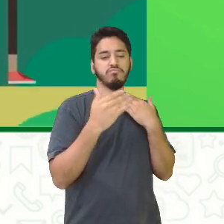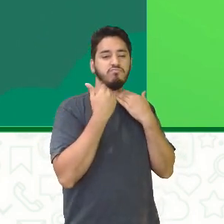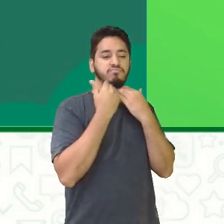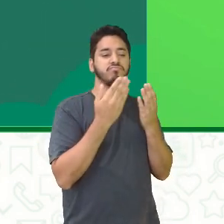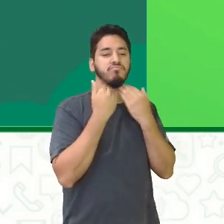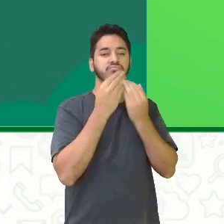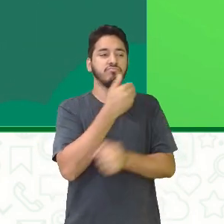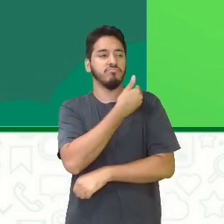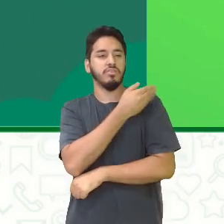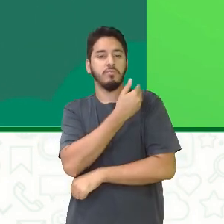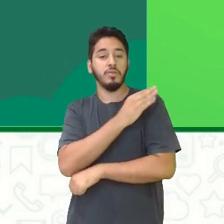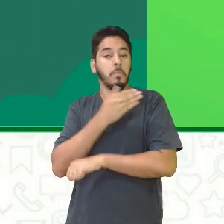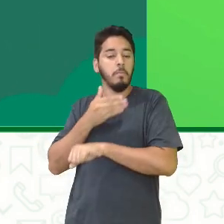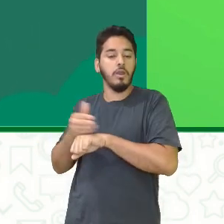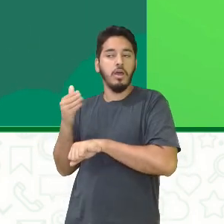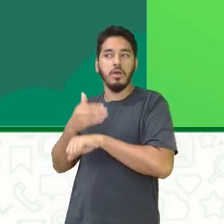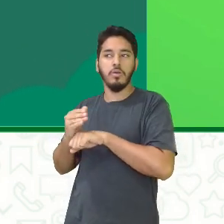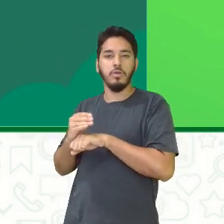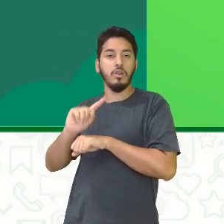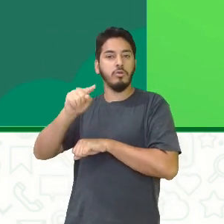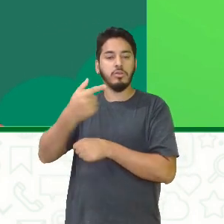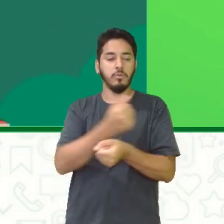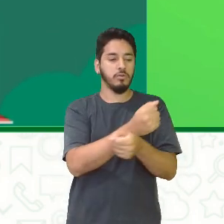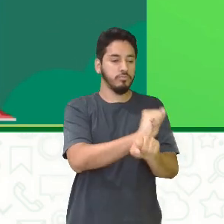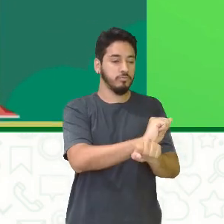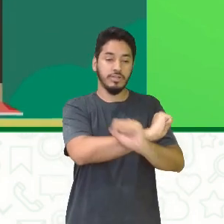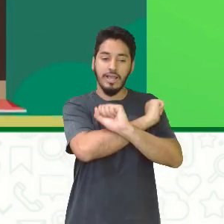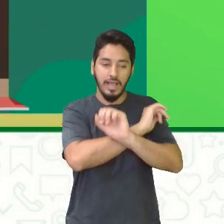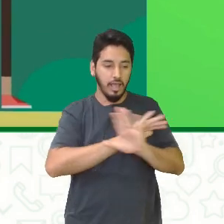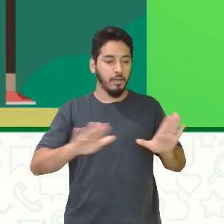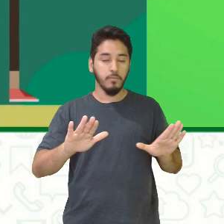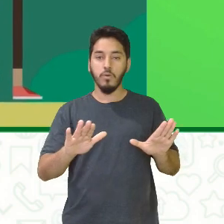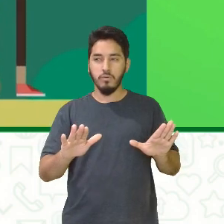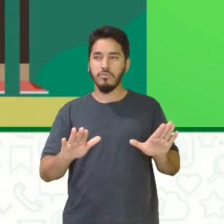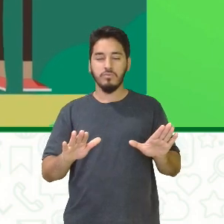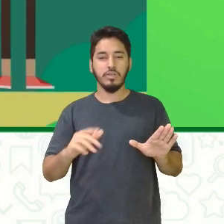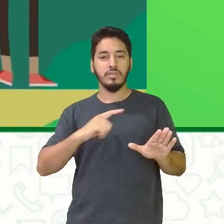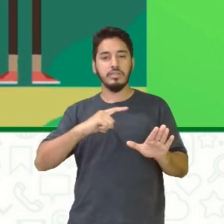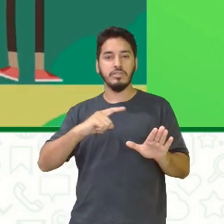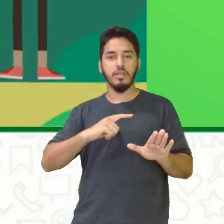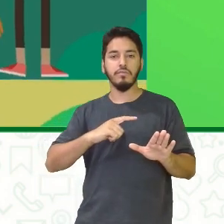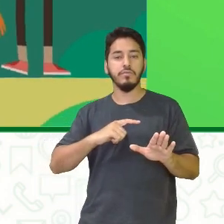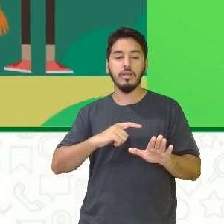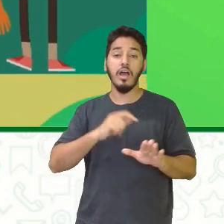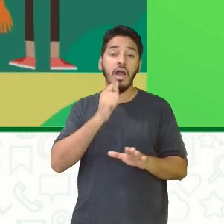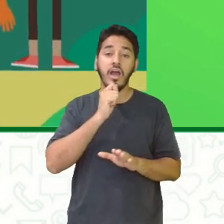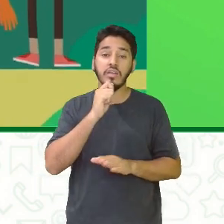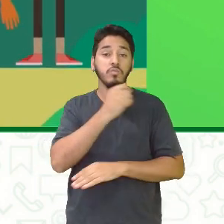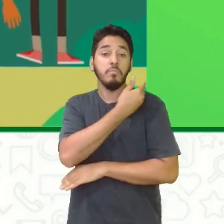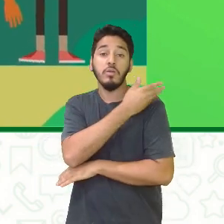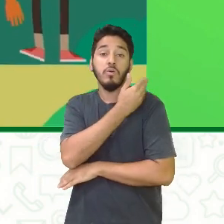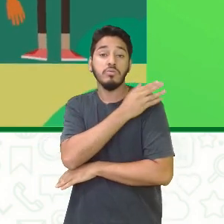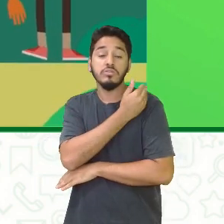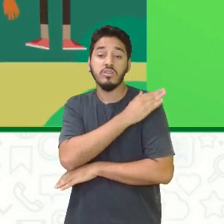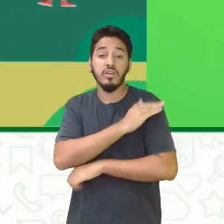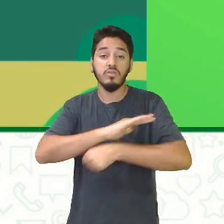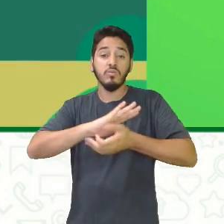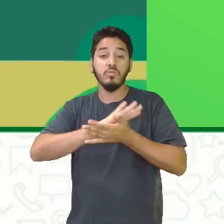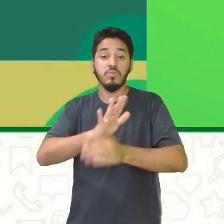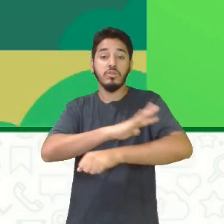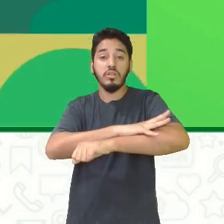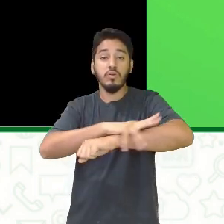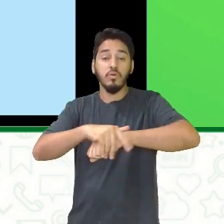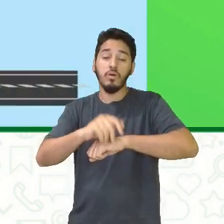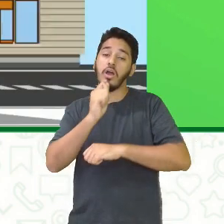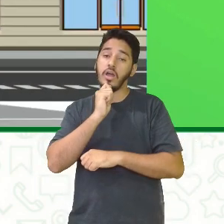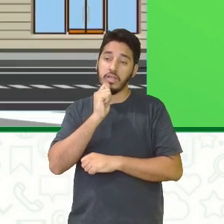e mesmo após a abolição da escravatura, em 1888, o preconceito e o racismo foram mantidos, e ainda há muito